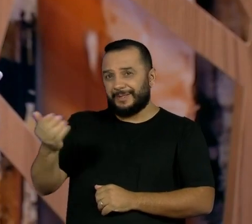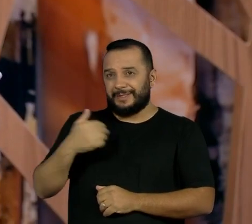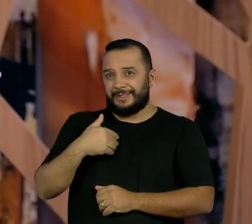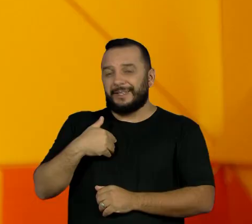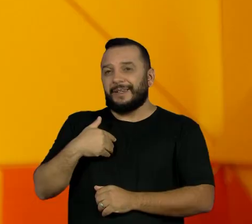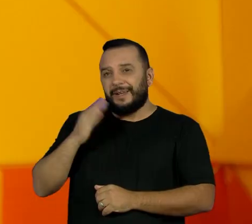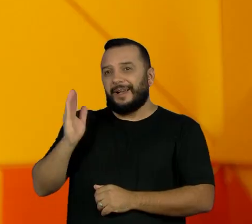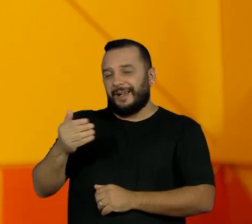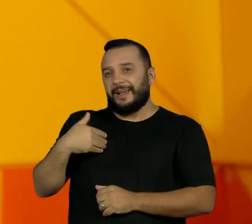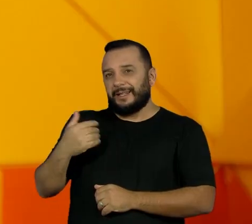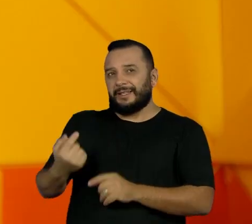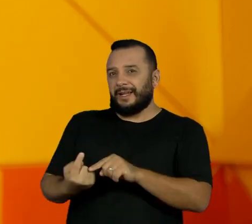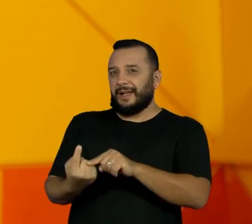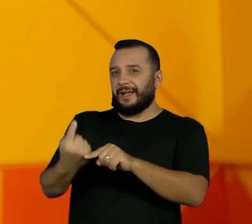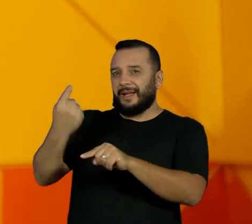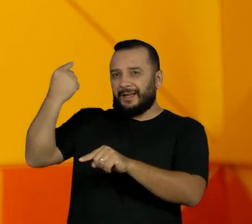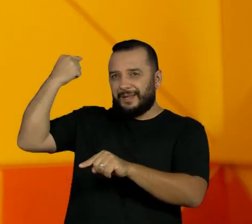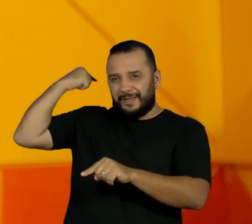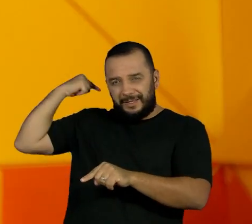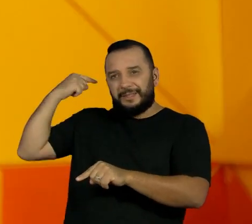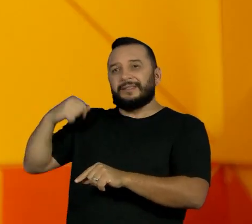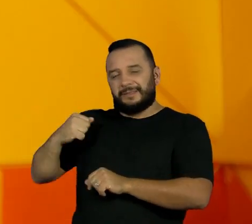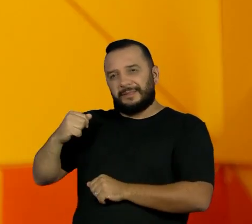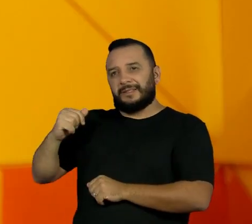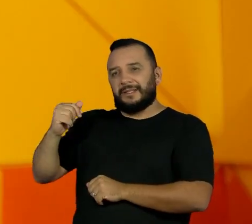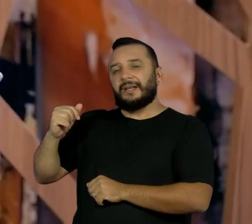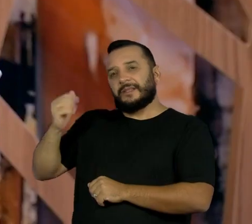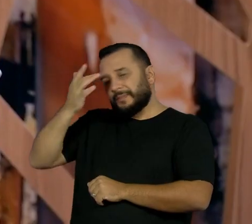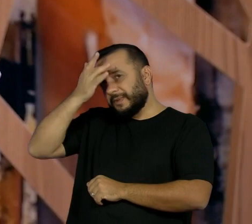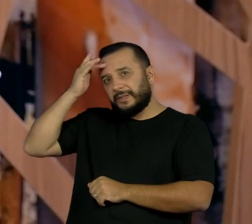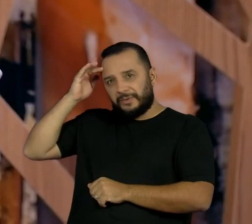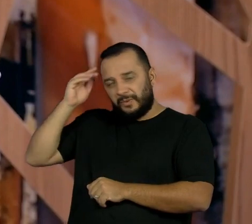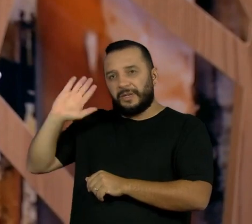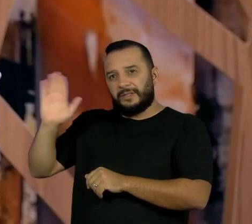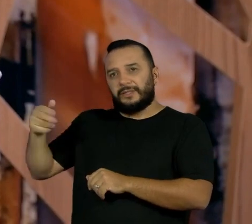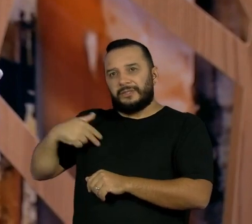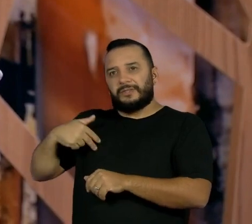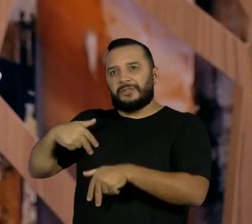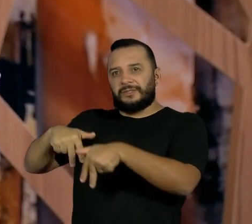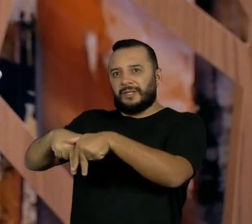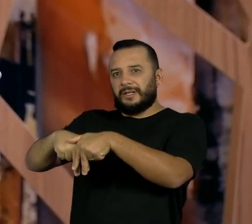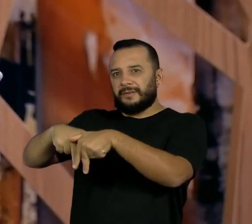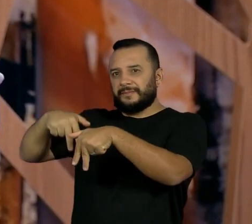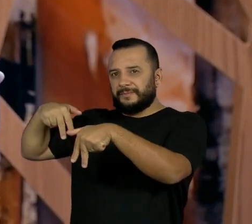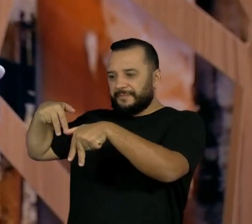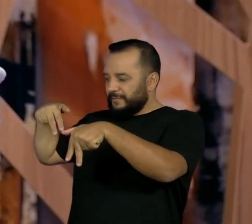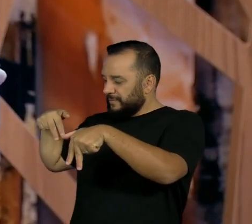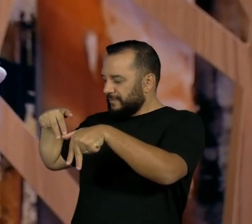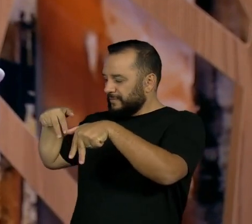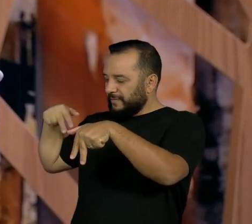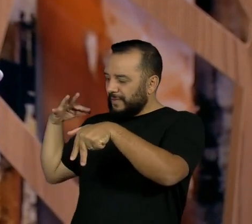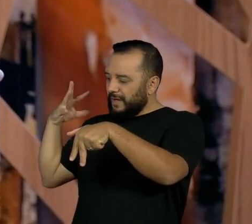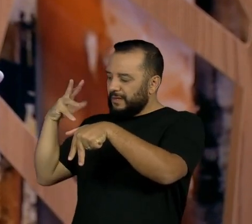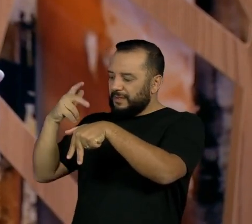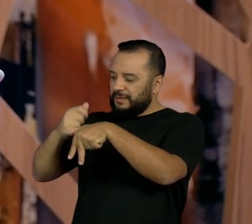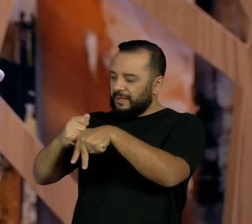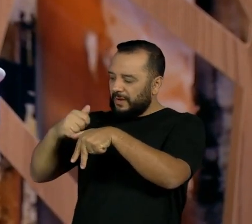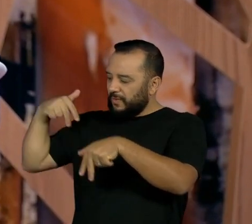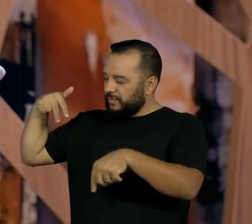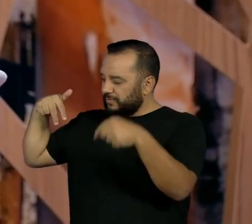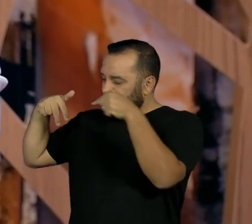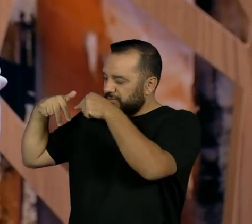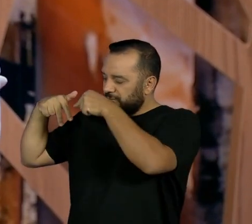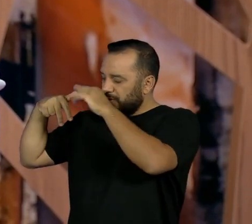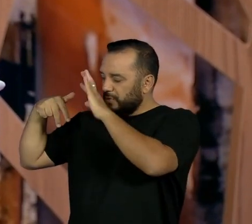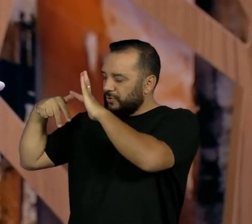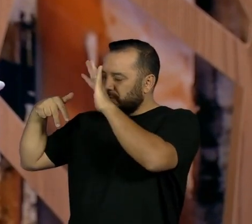nossos ancestrais. É uma mulher negra à frente de um programa, ditando as regras, colocando em pauta, trazendo temas importantes